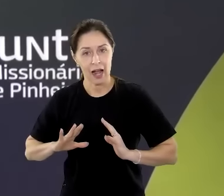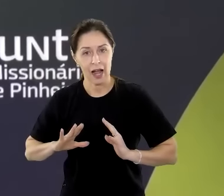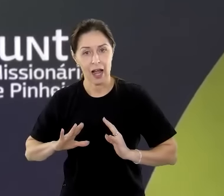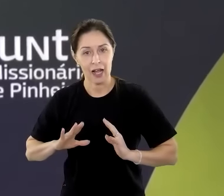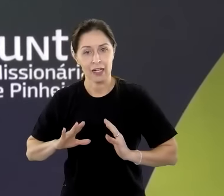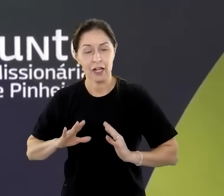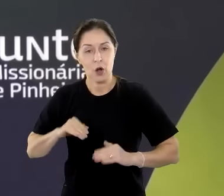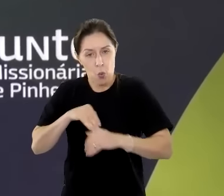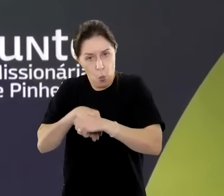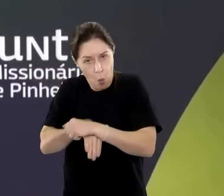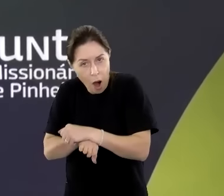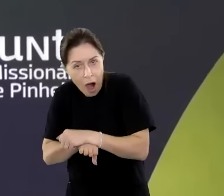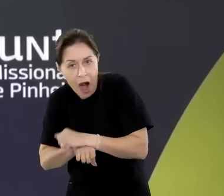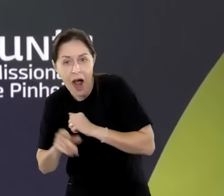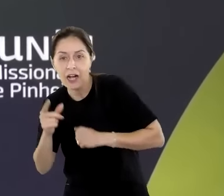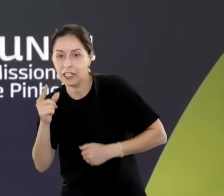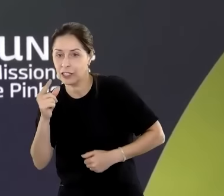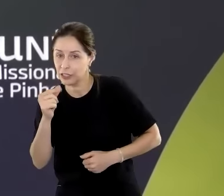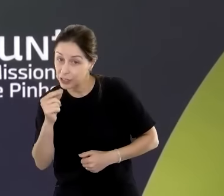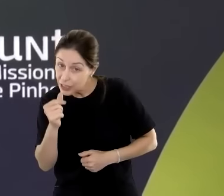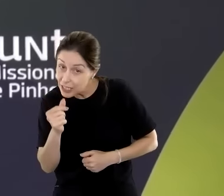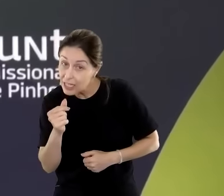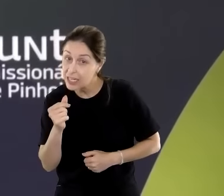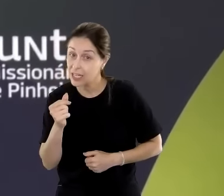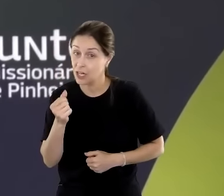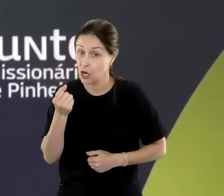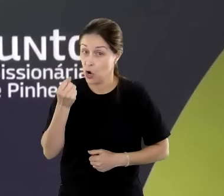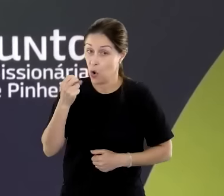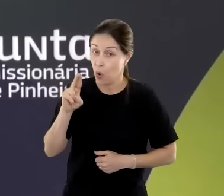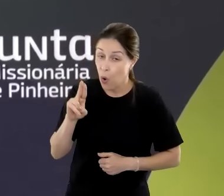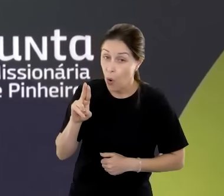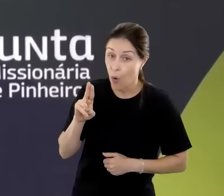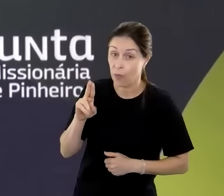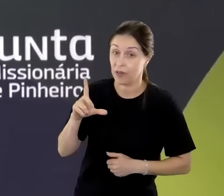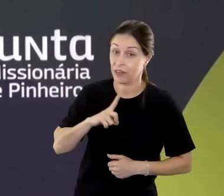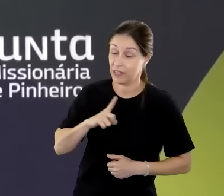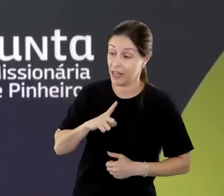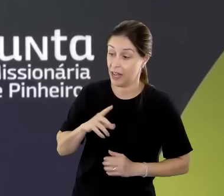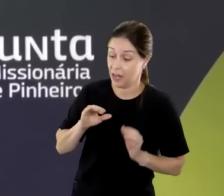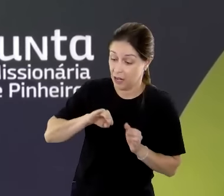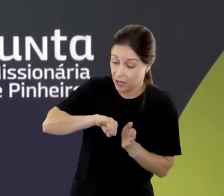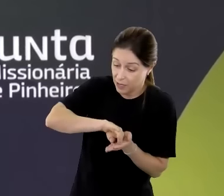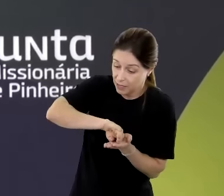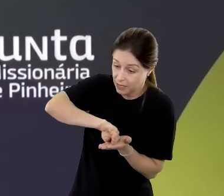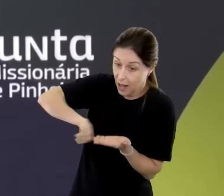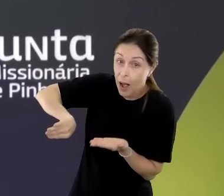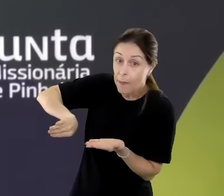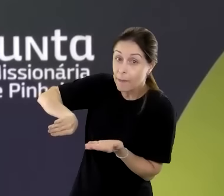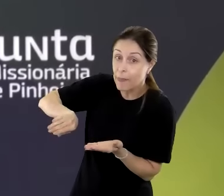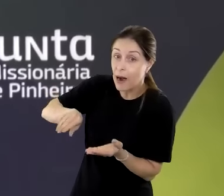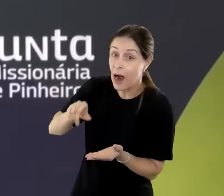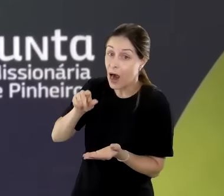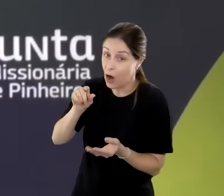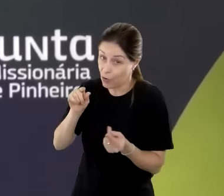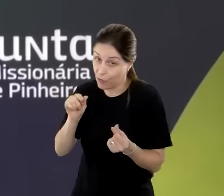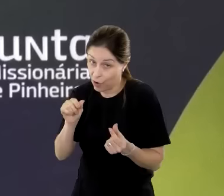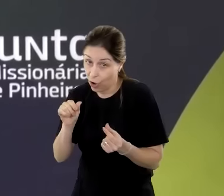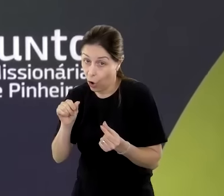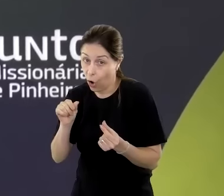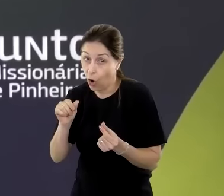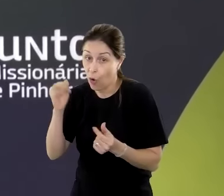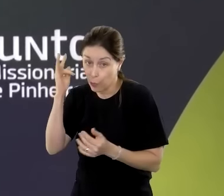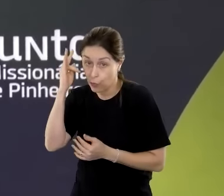A Bíblia não recomenda você ser descuidado na administração dos bens materiais.